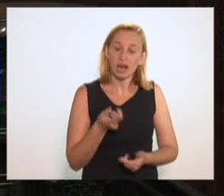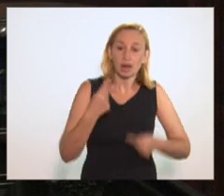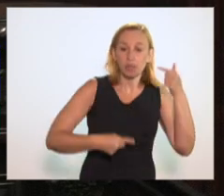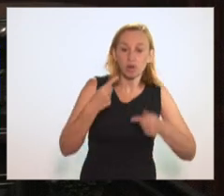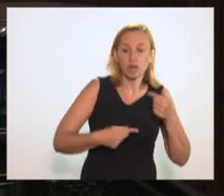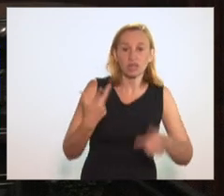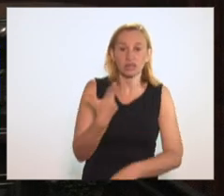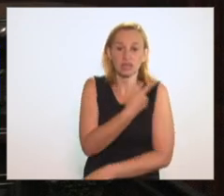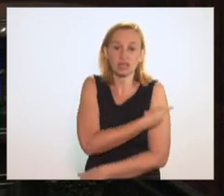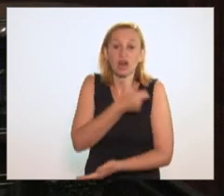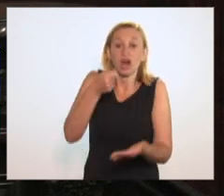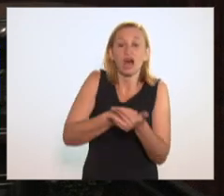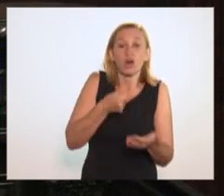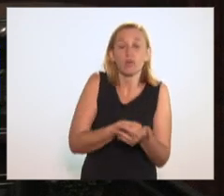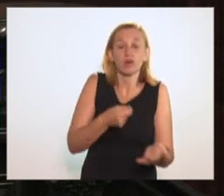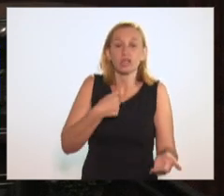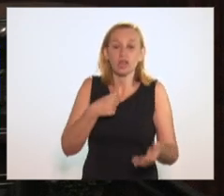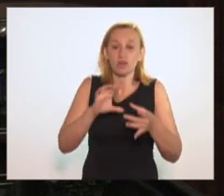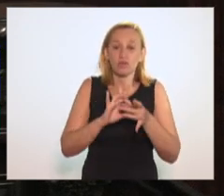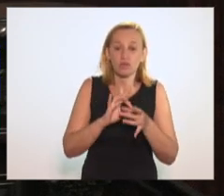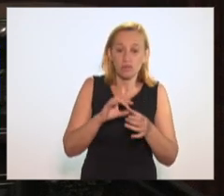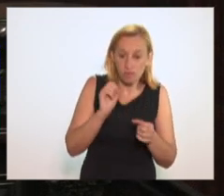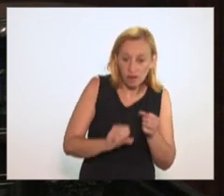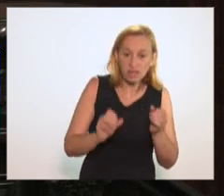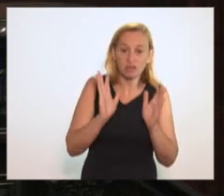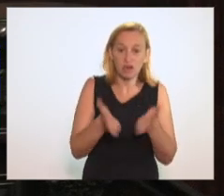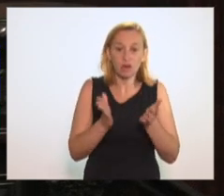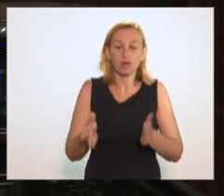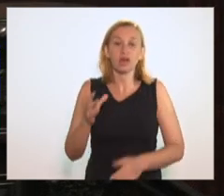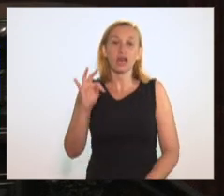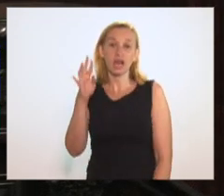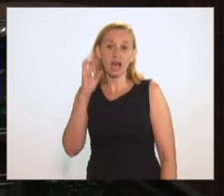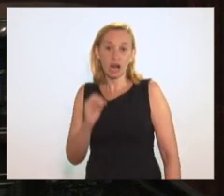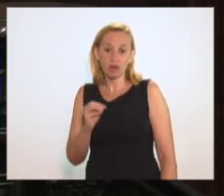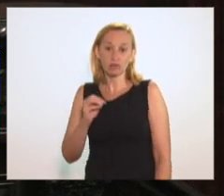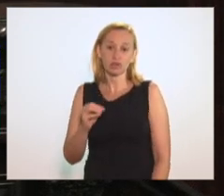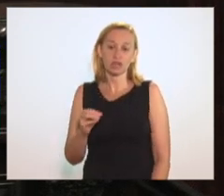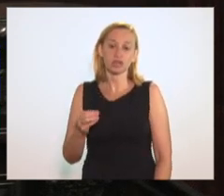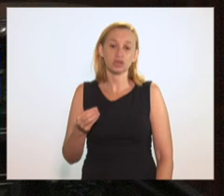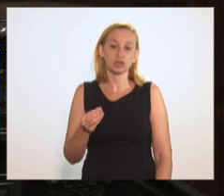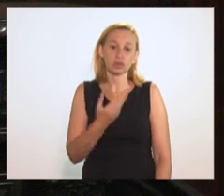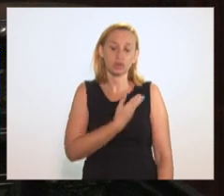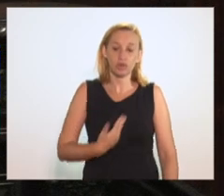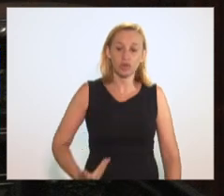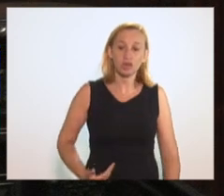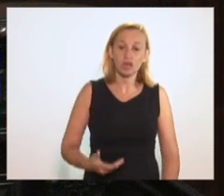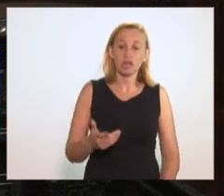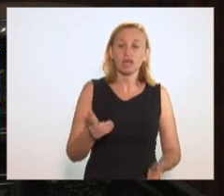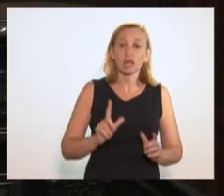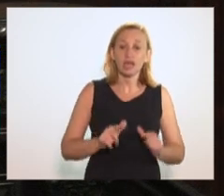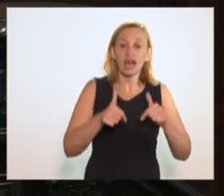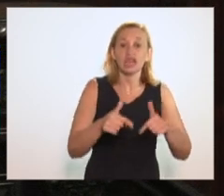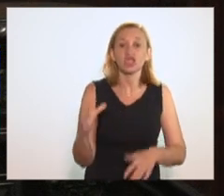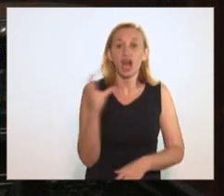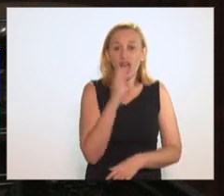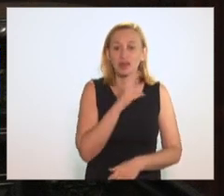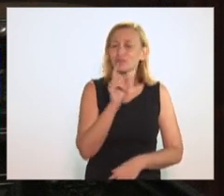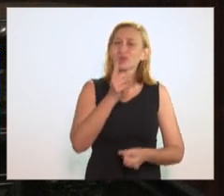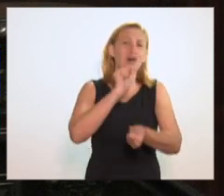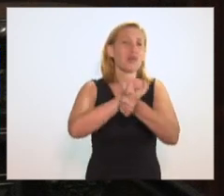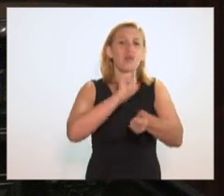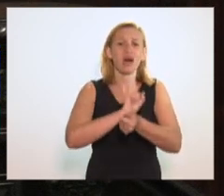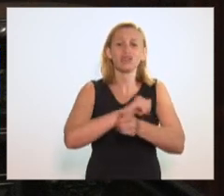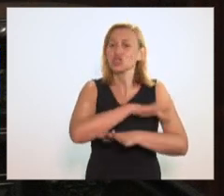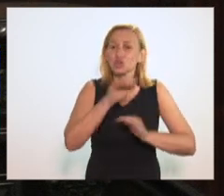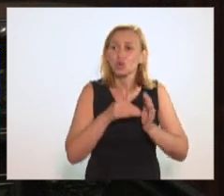Então, a cobrança que eu faço do governador em exercício, Cláudio Castro, é que ele caminhe rapidamente. Não espere que todos